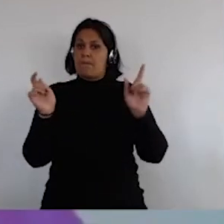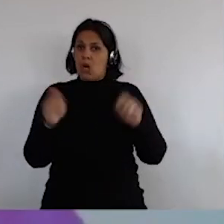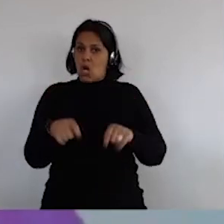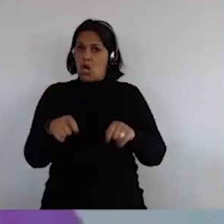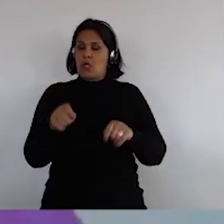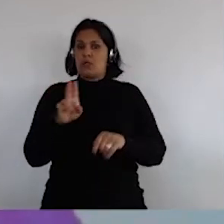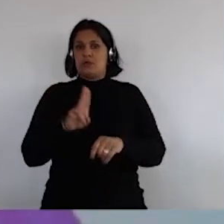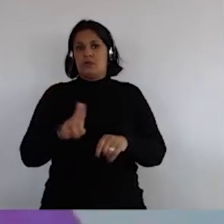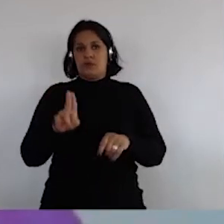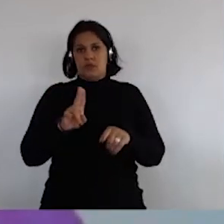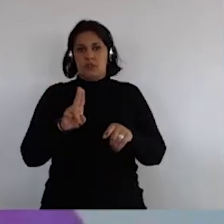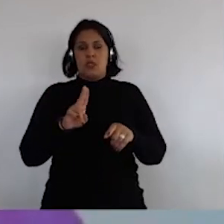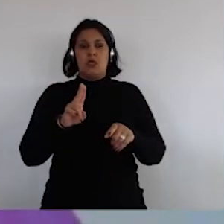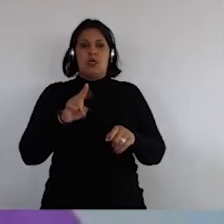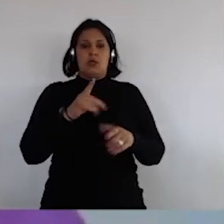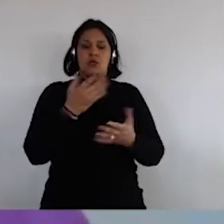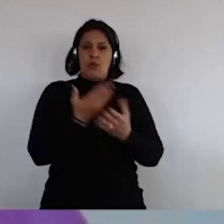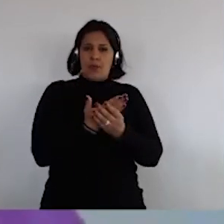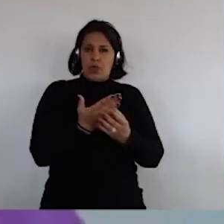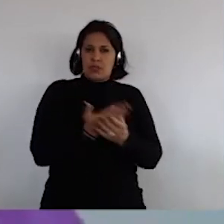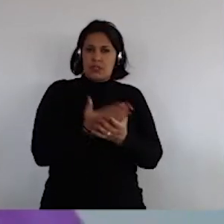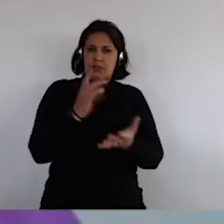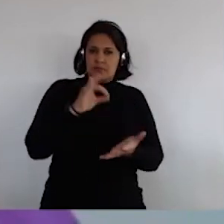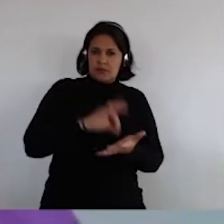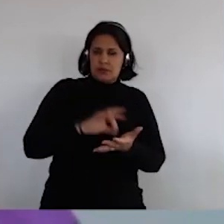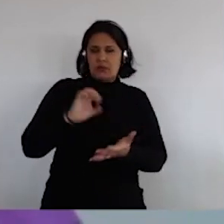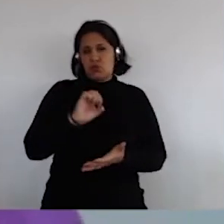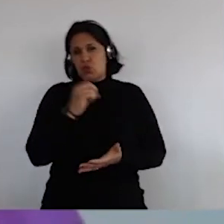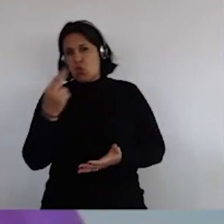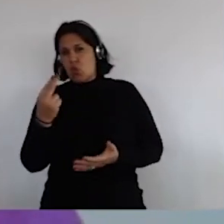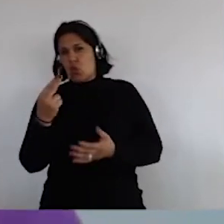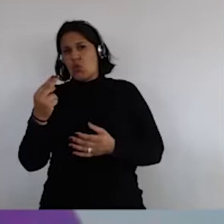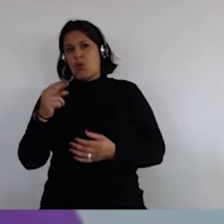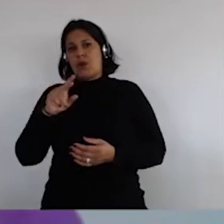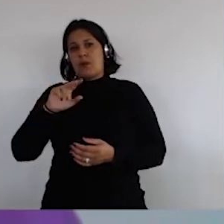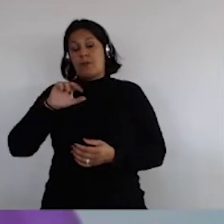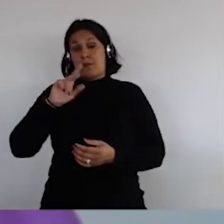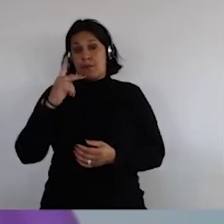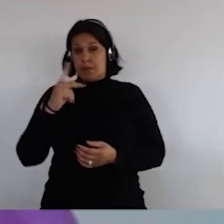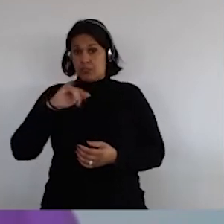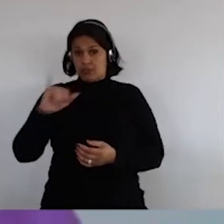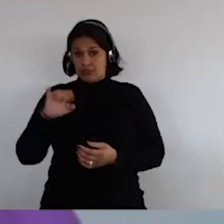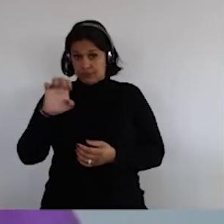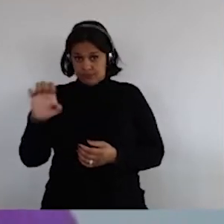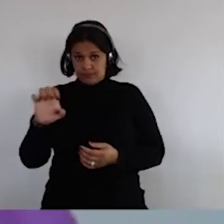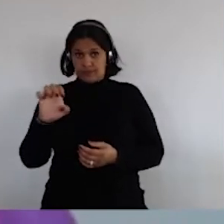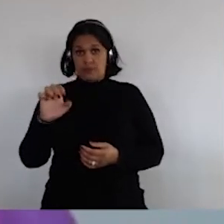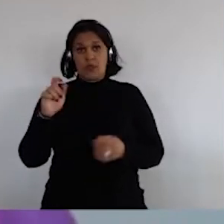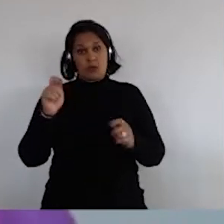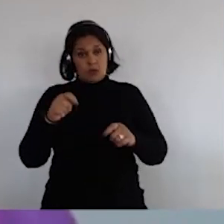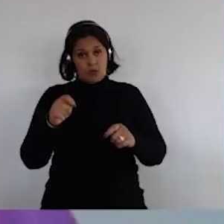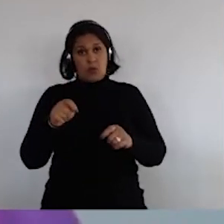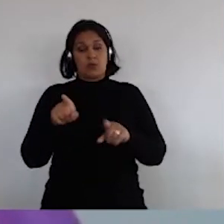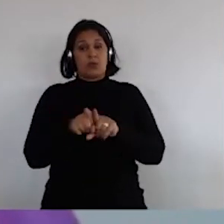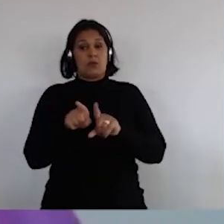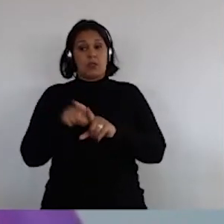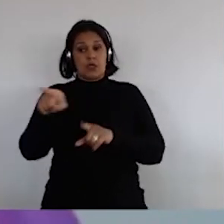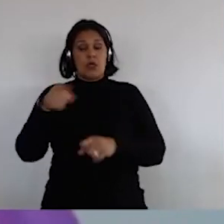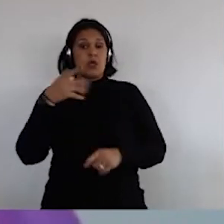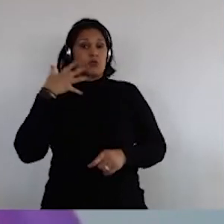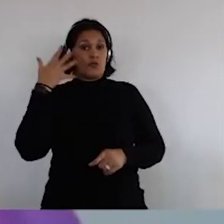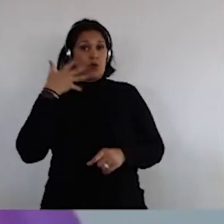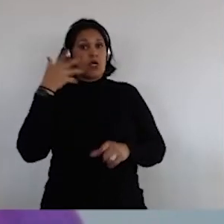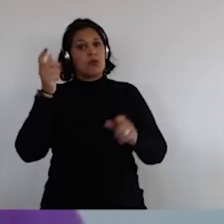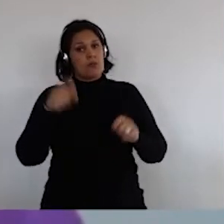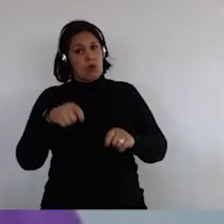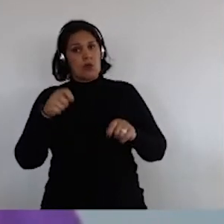processos físicos e eletrônicos, assegurada a possibilidade de sustentação oral. Ou seja, se